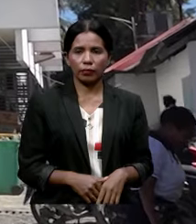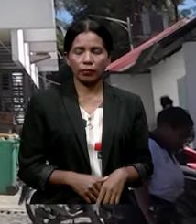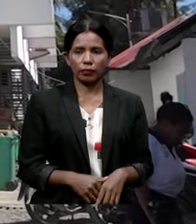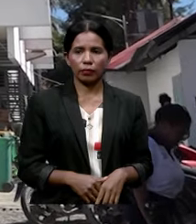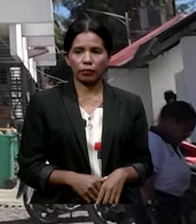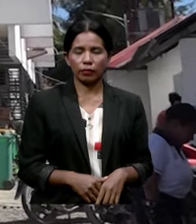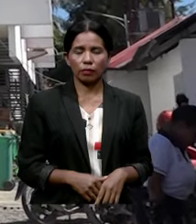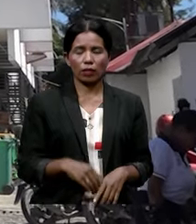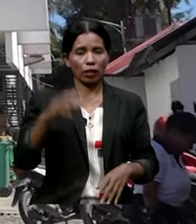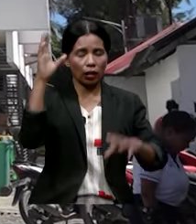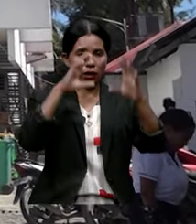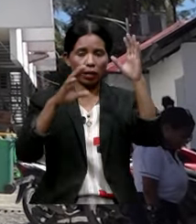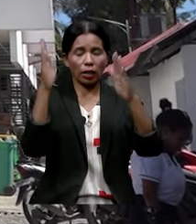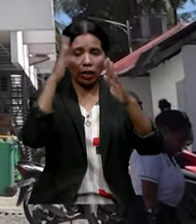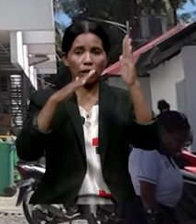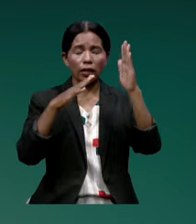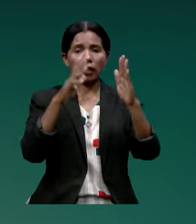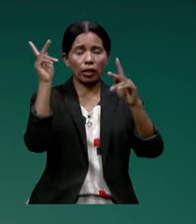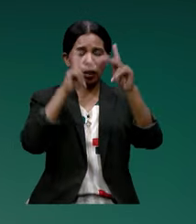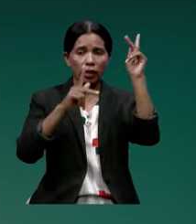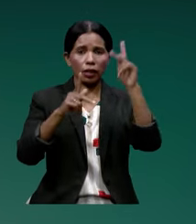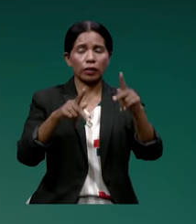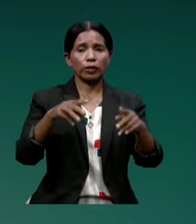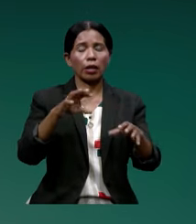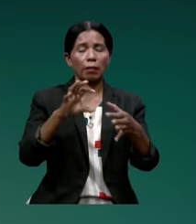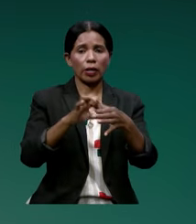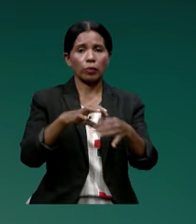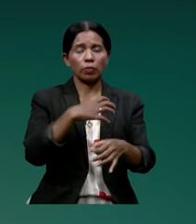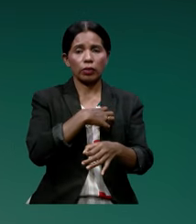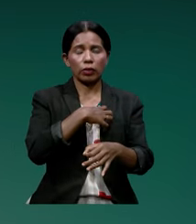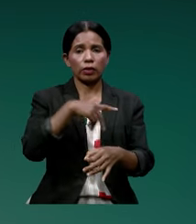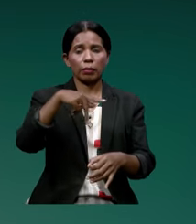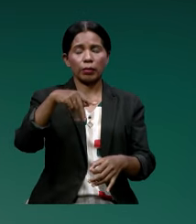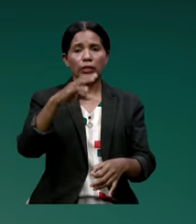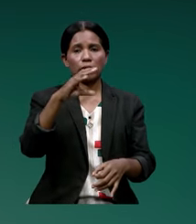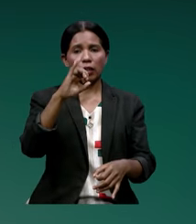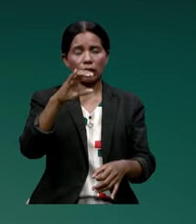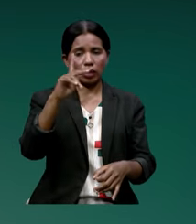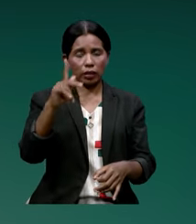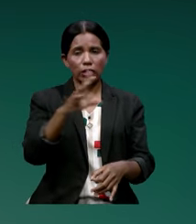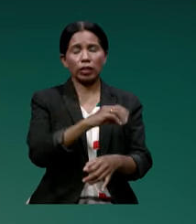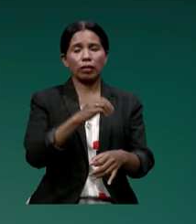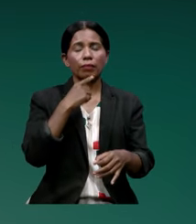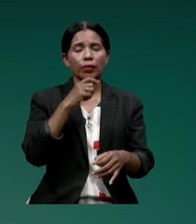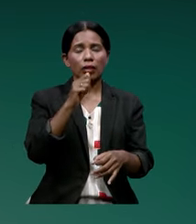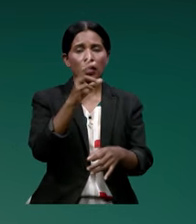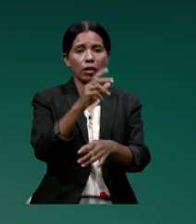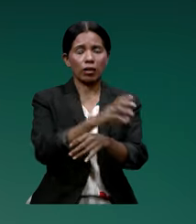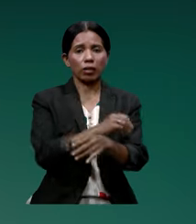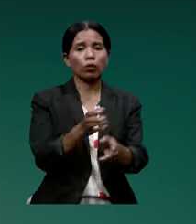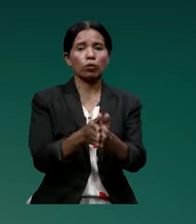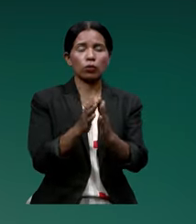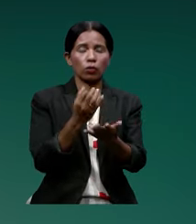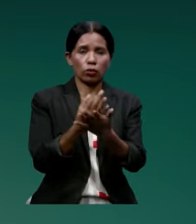Ligado ao caso, membro Polícia Científica e Investigação Criminal, nebe tenta russo osan ba wan russi fugitivo, Arnolfo Teves, nebe horas